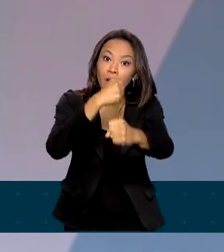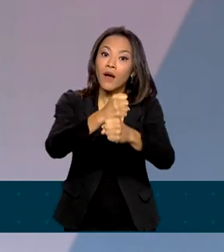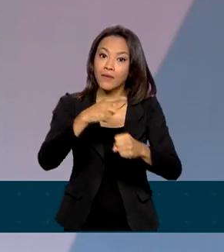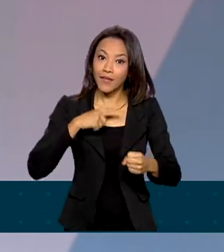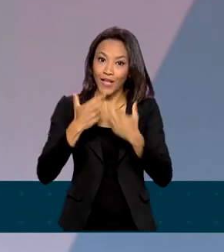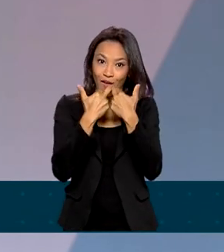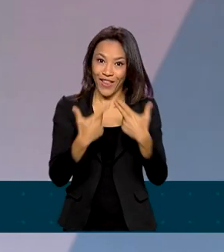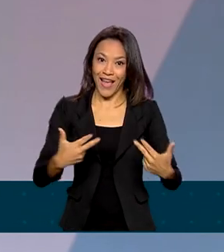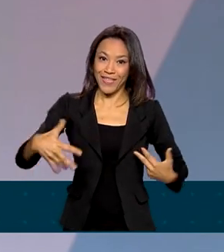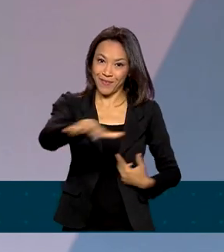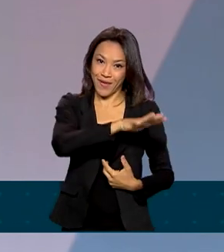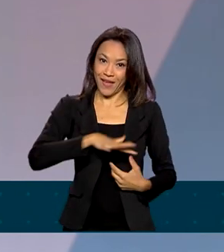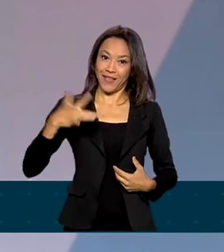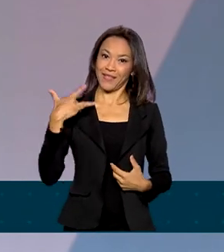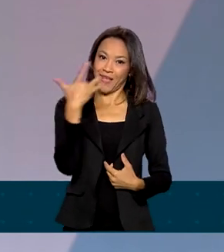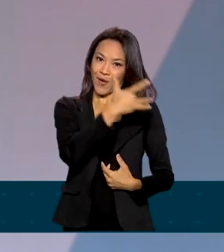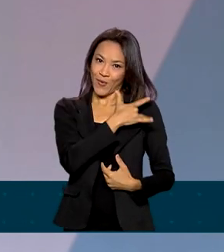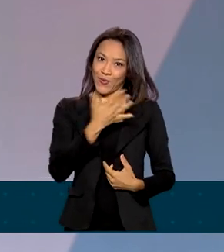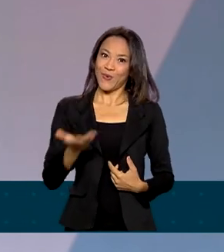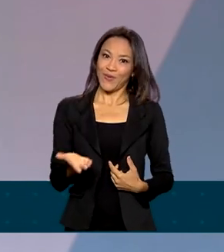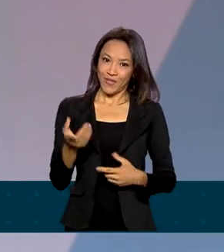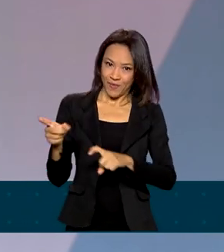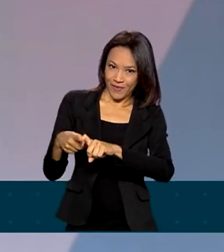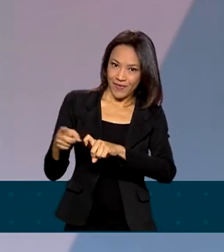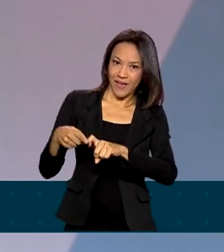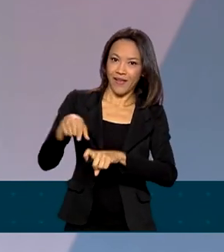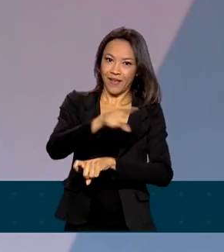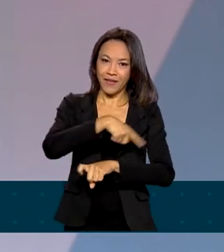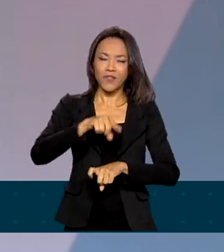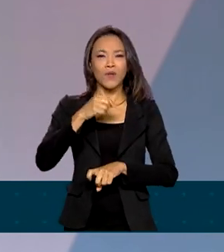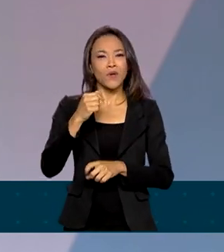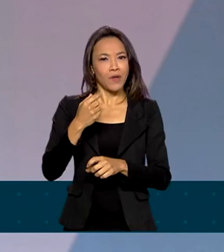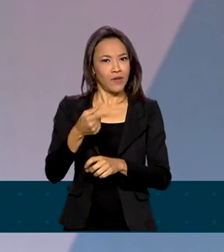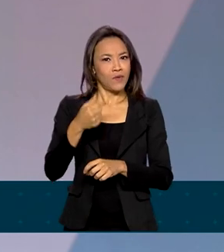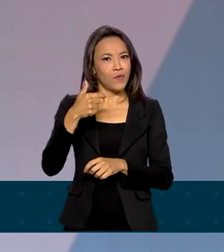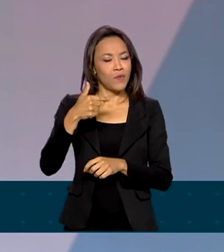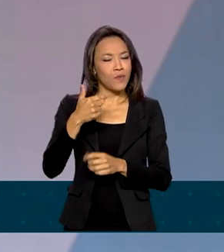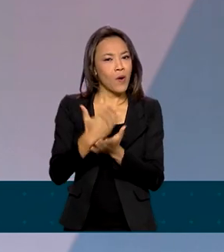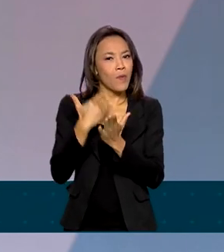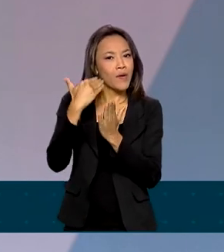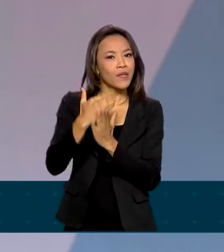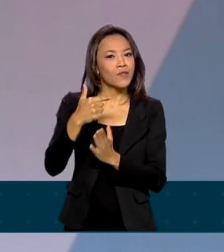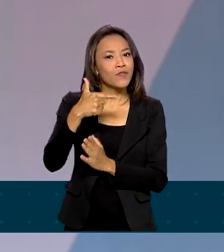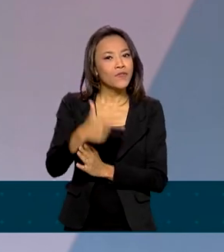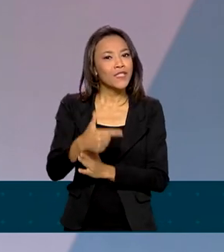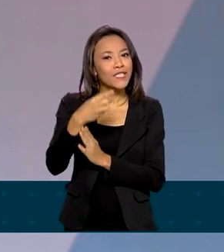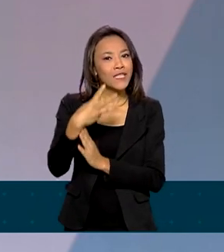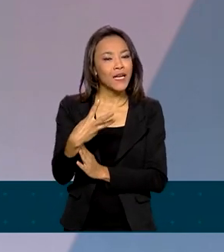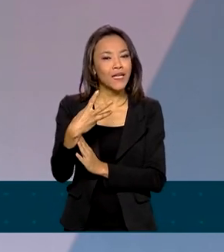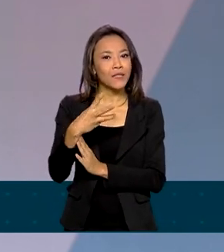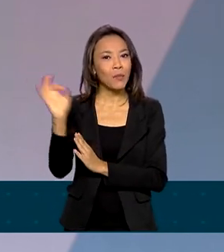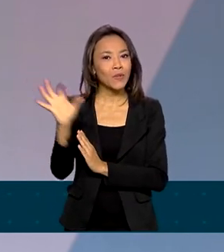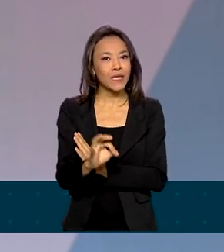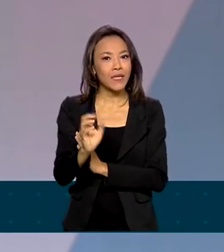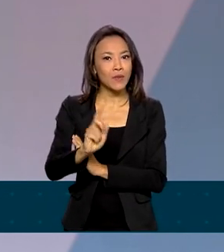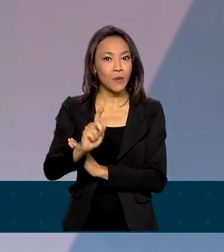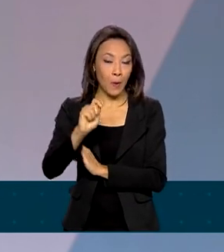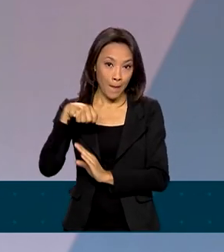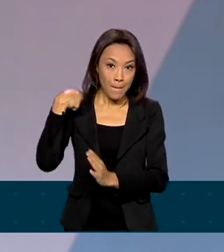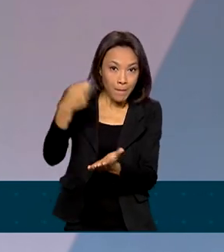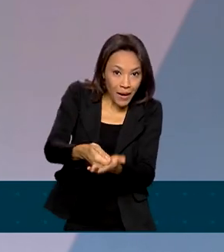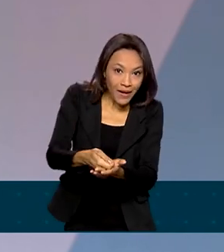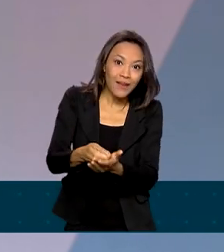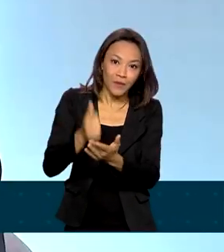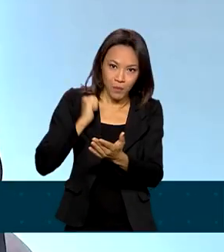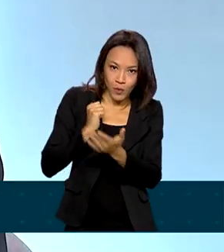profissionais da saúde, os residentes médicos, um incremento de 23% nas bolsas pagas para esses profissionais. Um grande